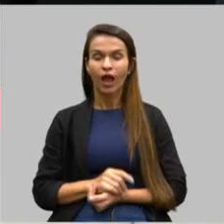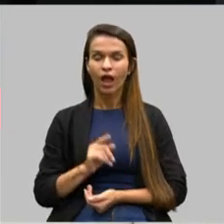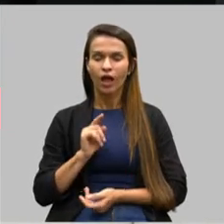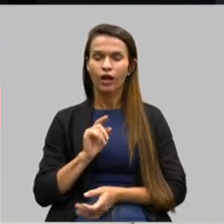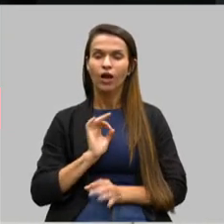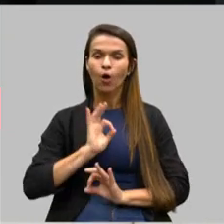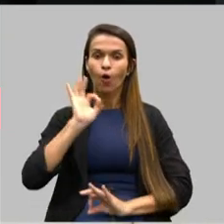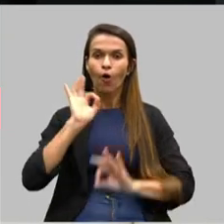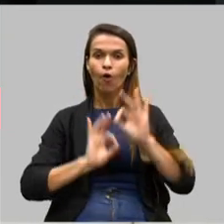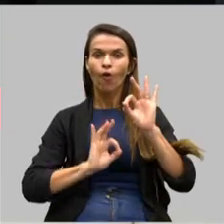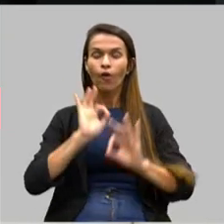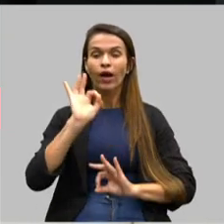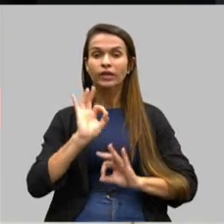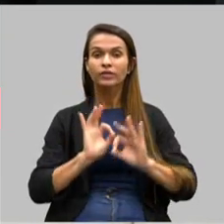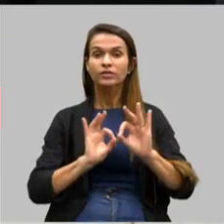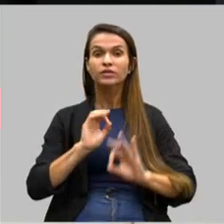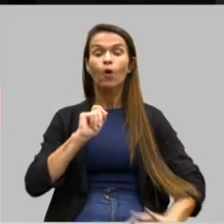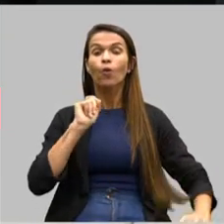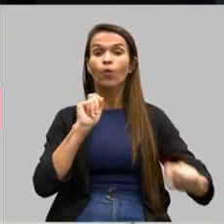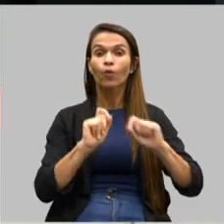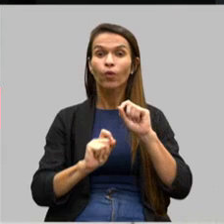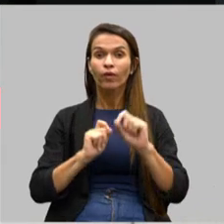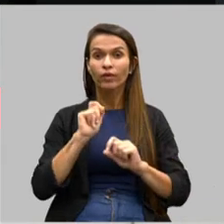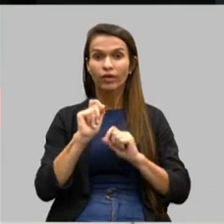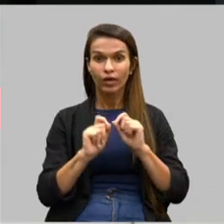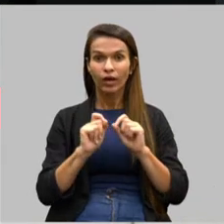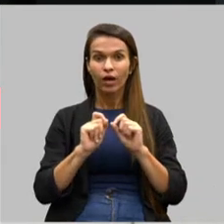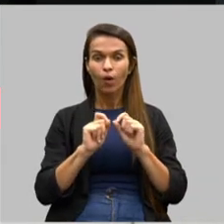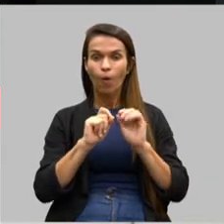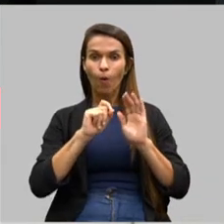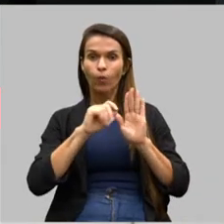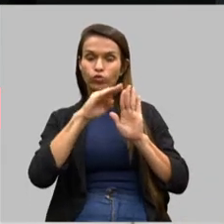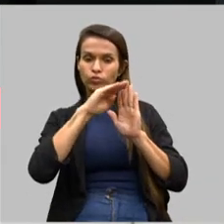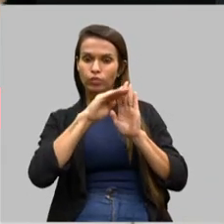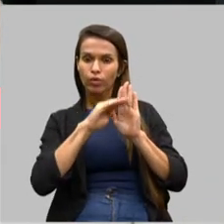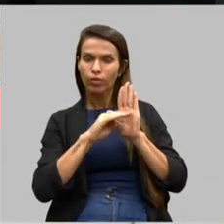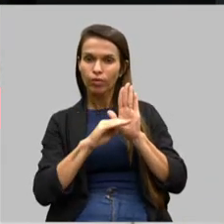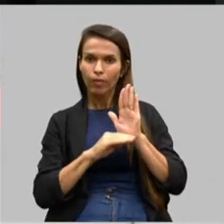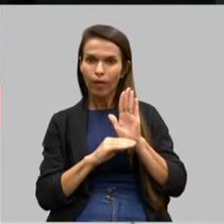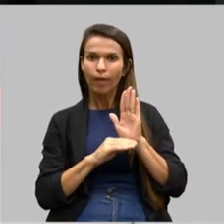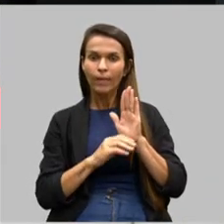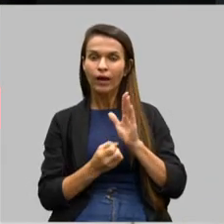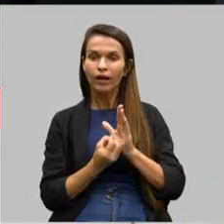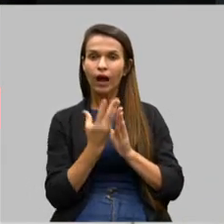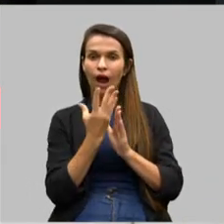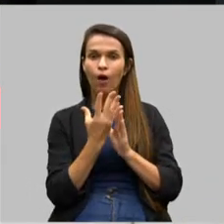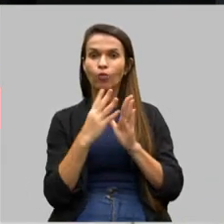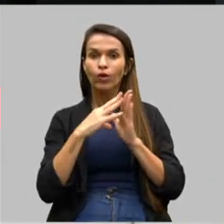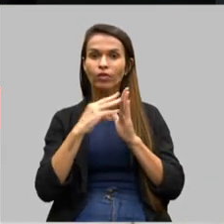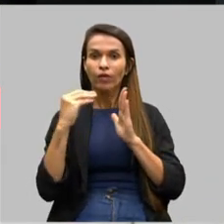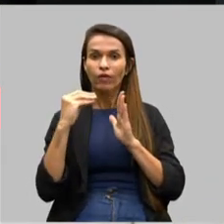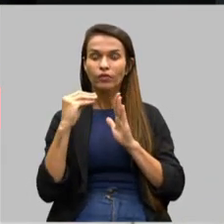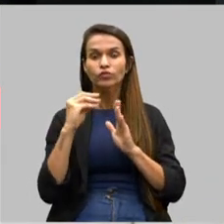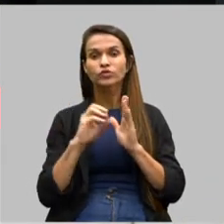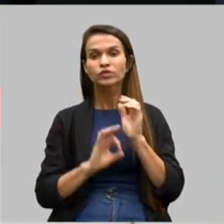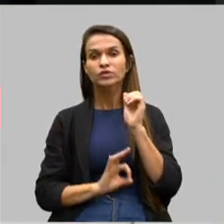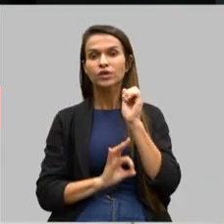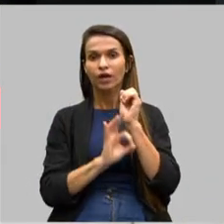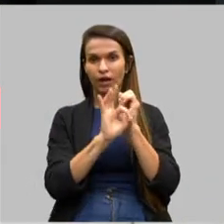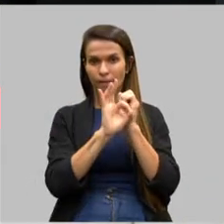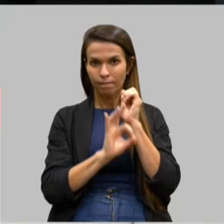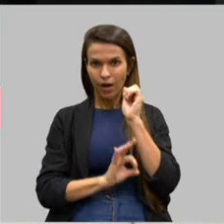organiza o quê? Os protocolos para rodar os modelos climáticos.